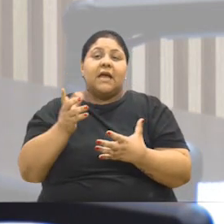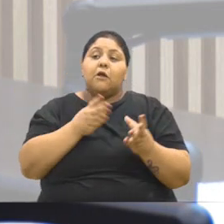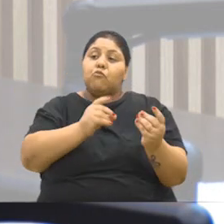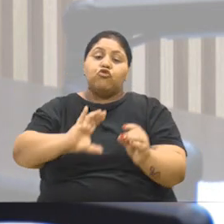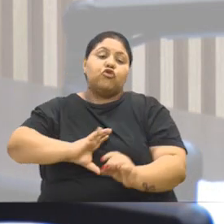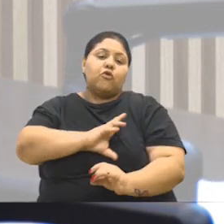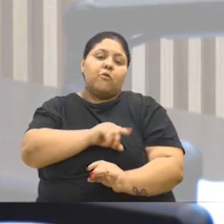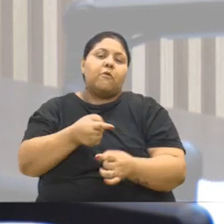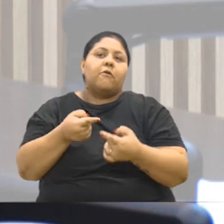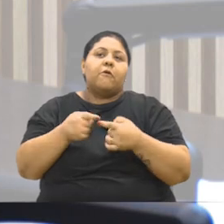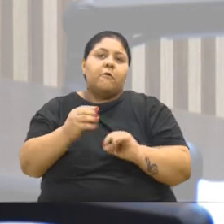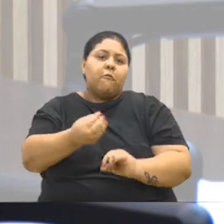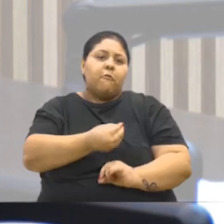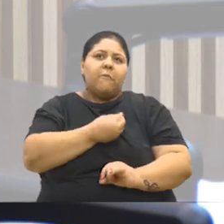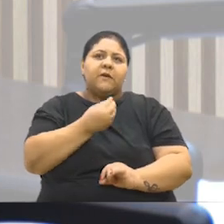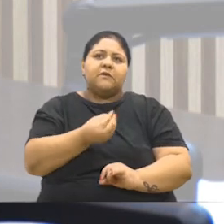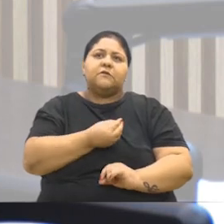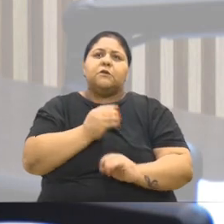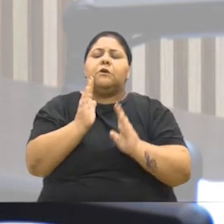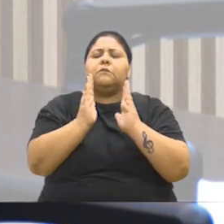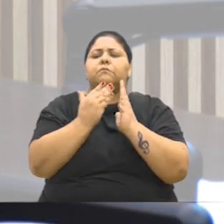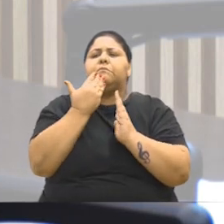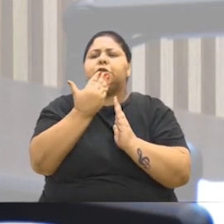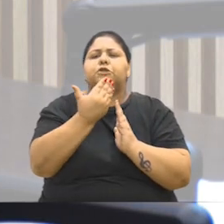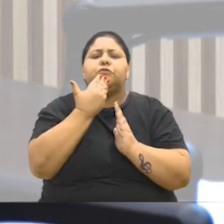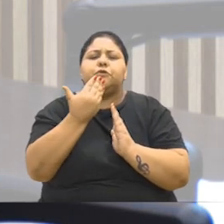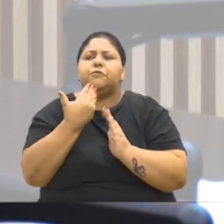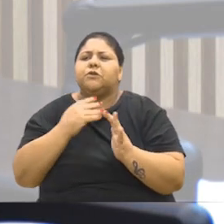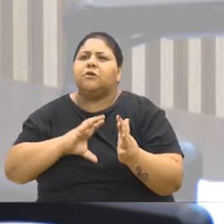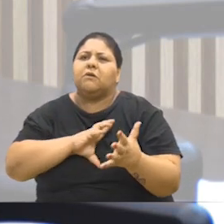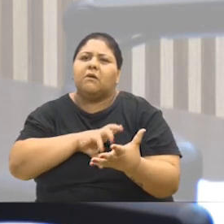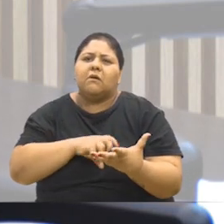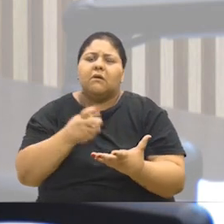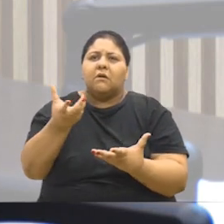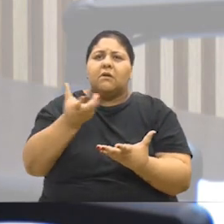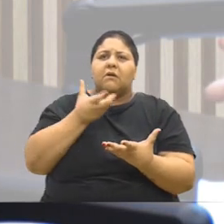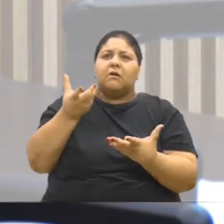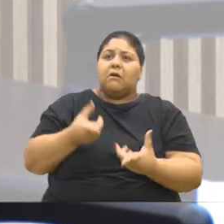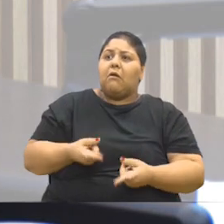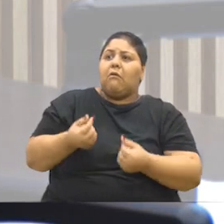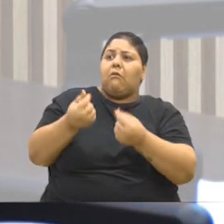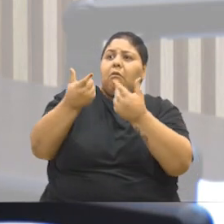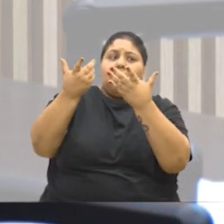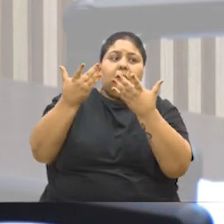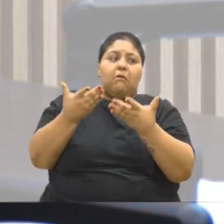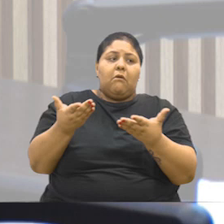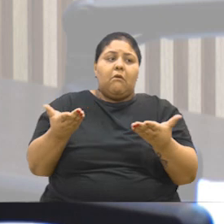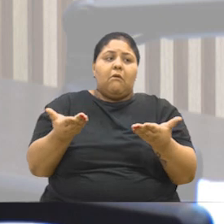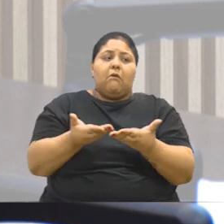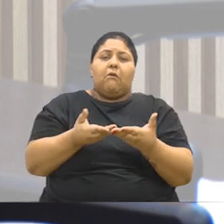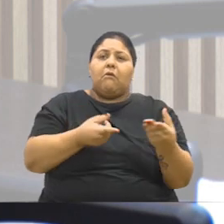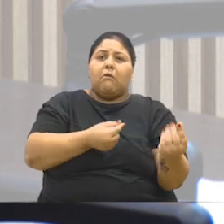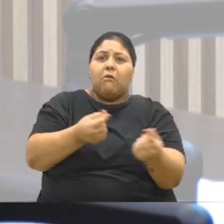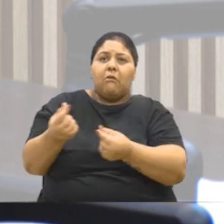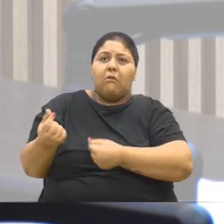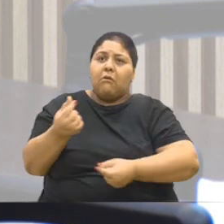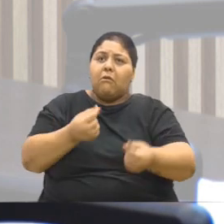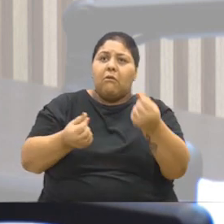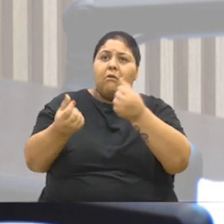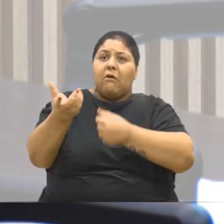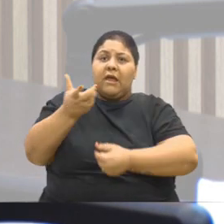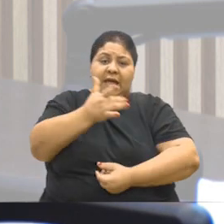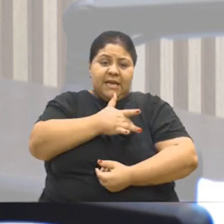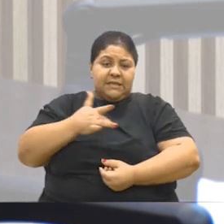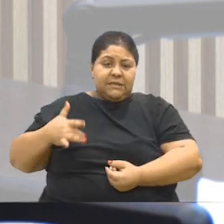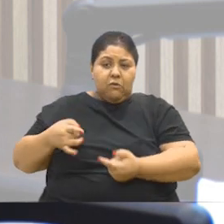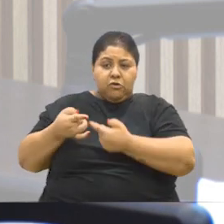muito amor, mas elas vivem mendigando por um amor. Elas querem abundância, mas elas vibram na escassez. Elas querem ter saúde,